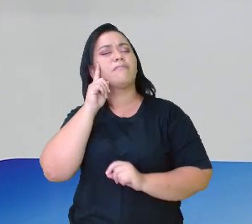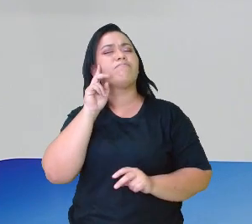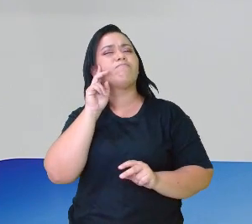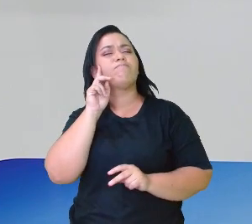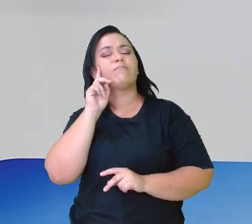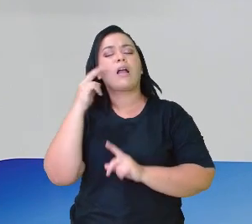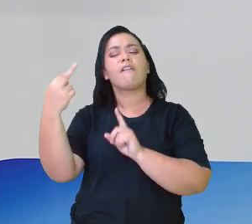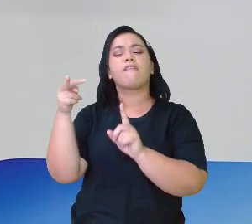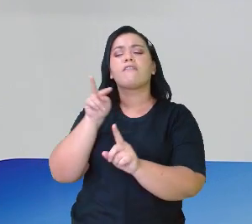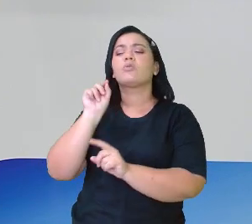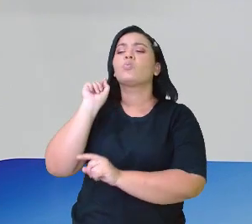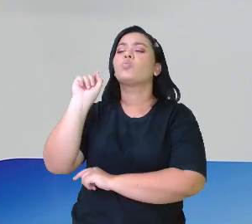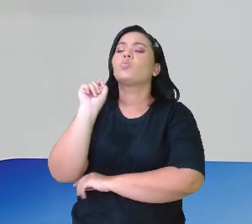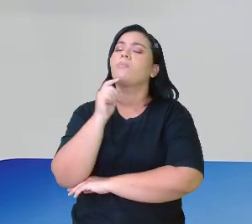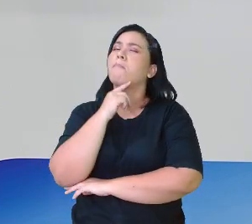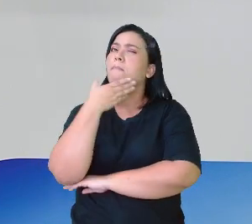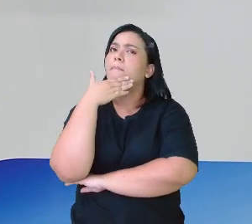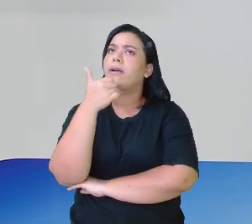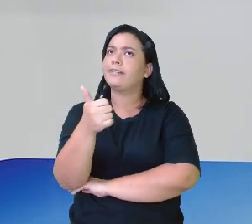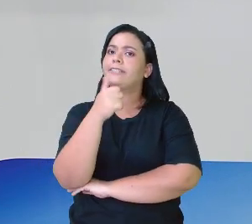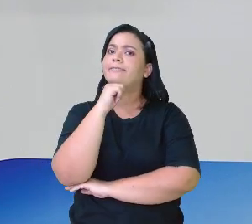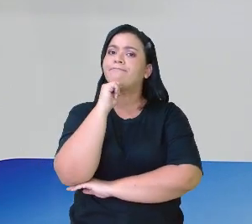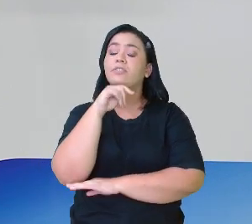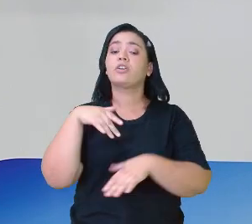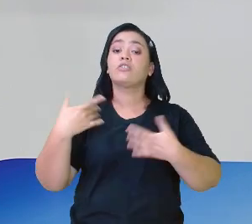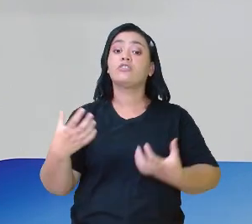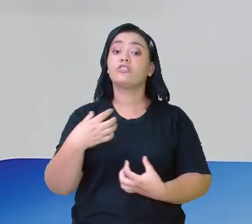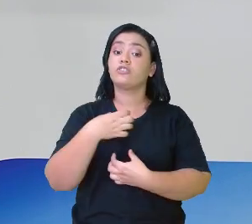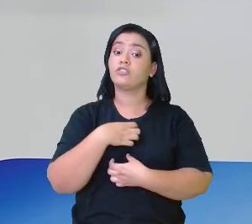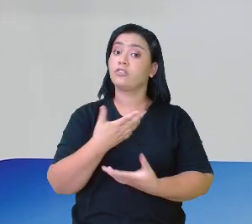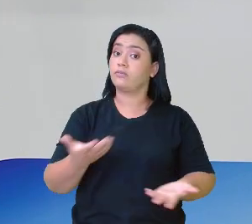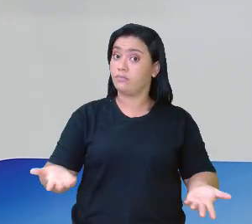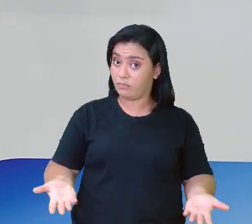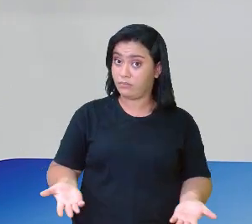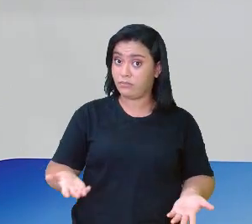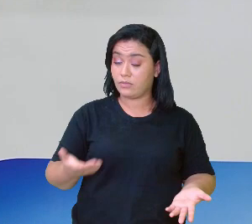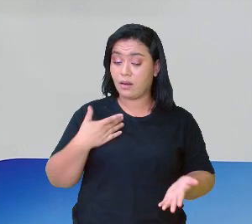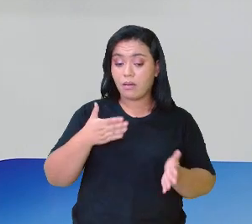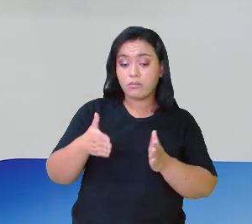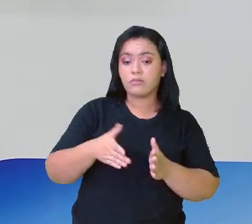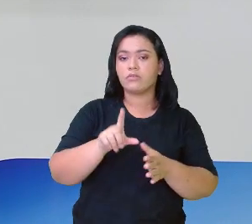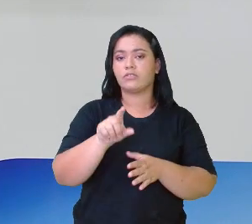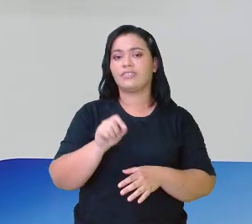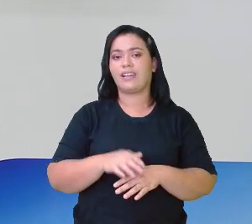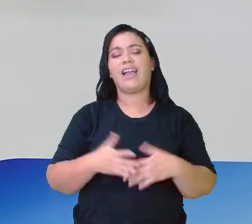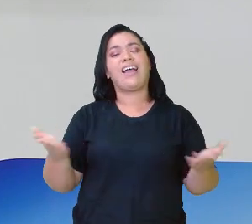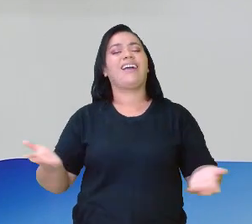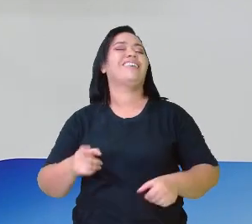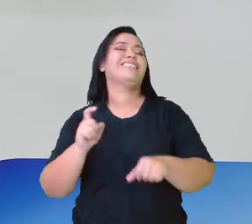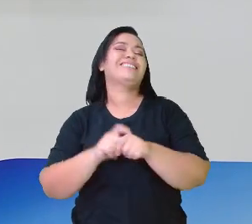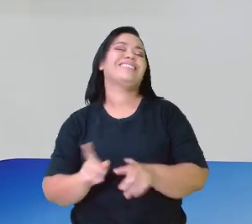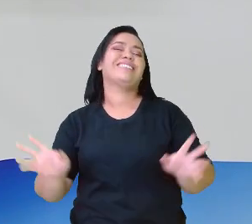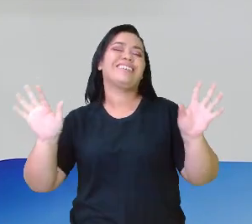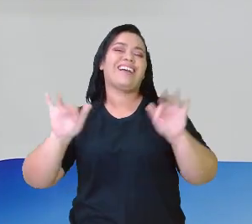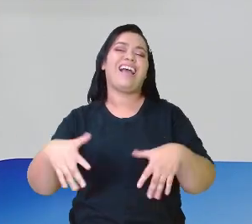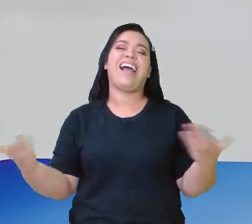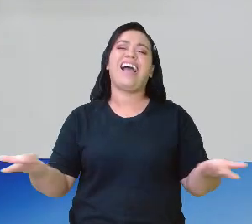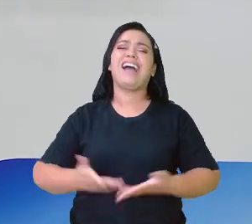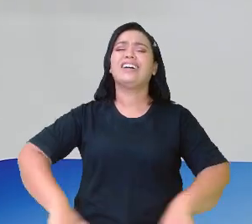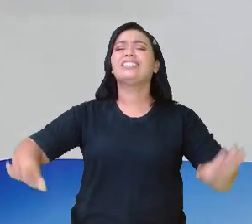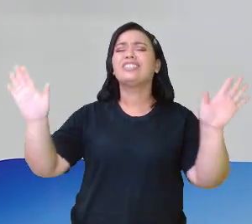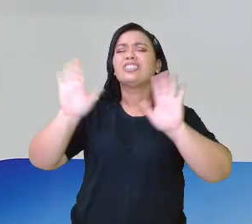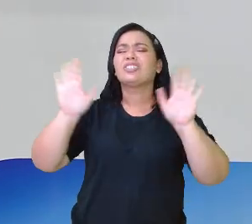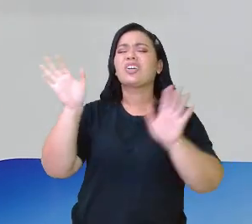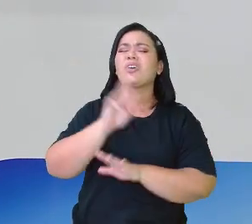melhor, qual o melhor caminho seguir. Nosso tempo já acabou, eu vou me despedir da professora, vocês